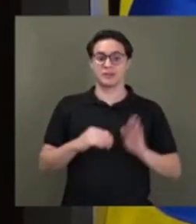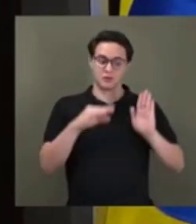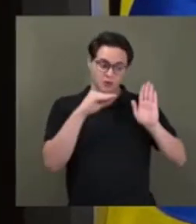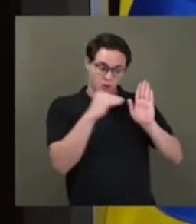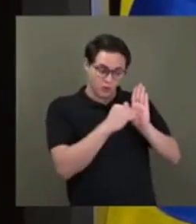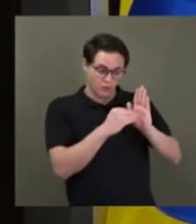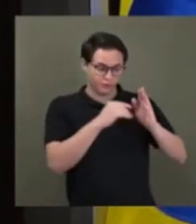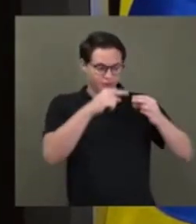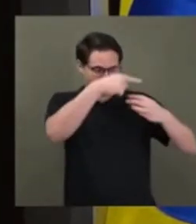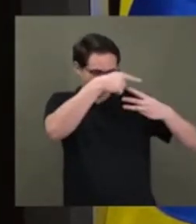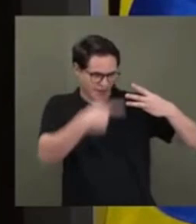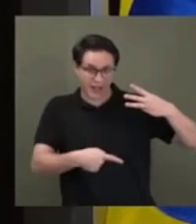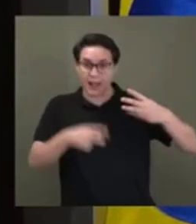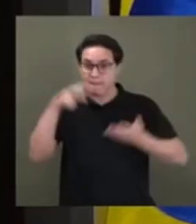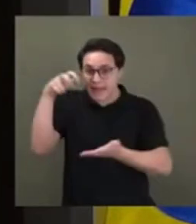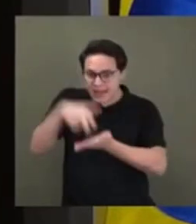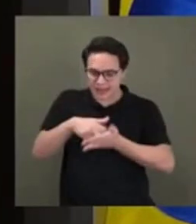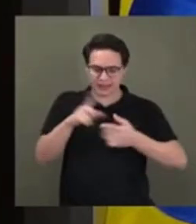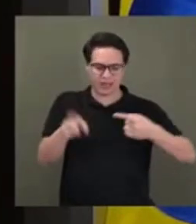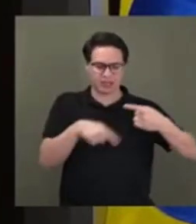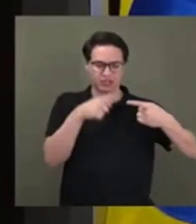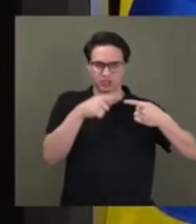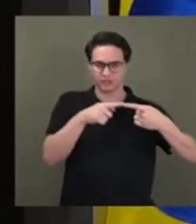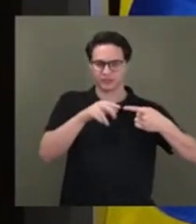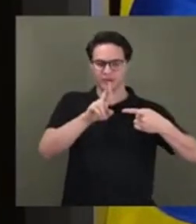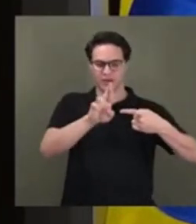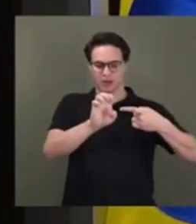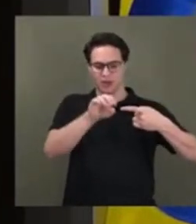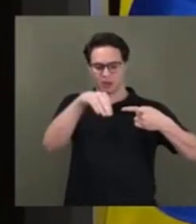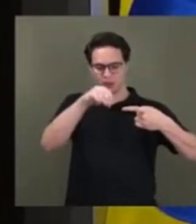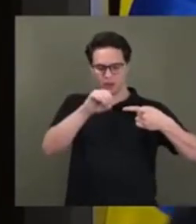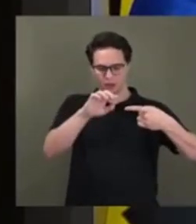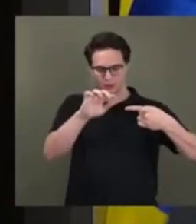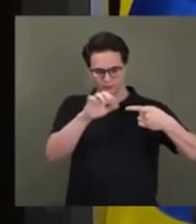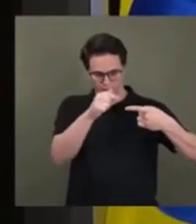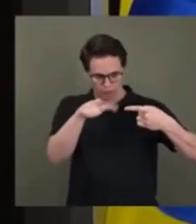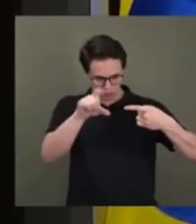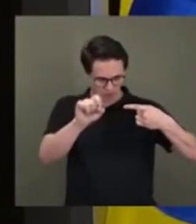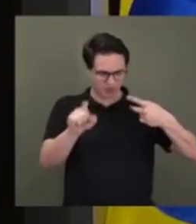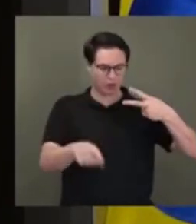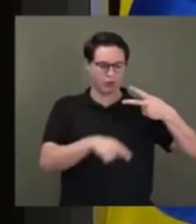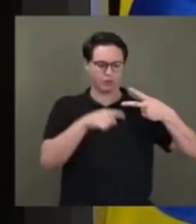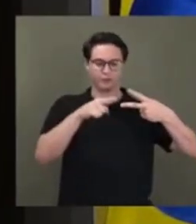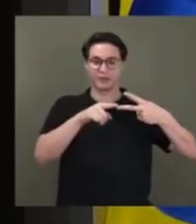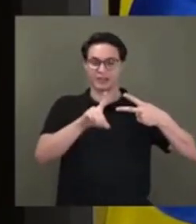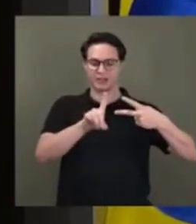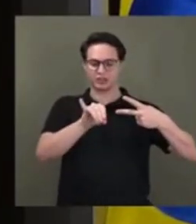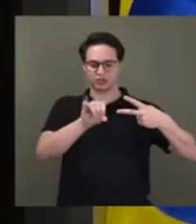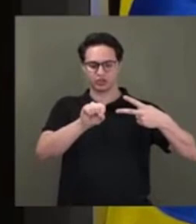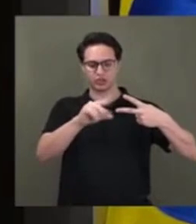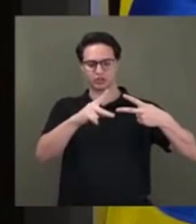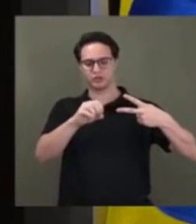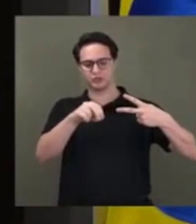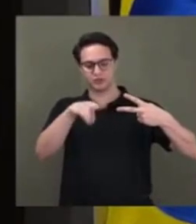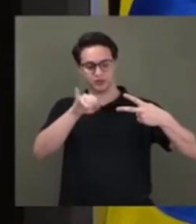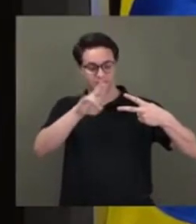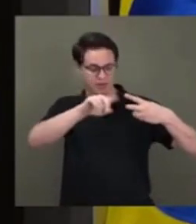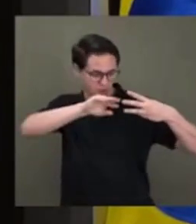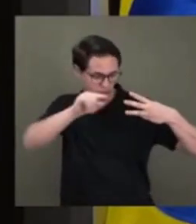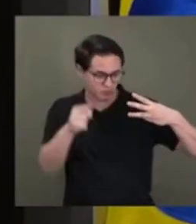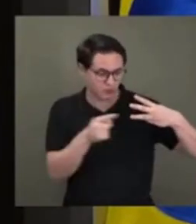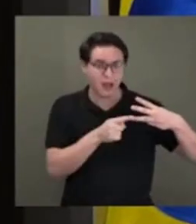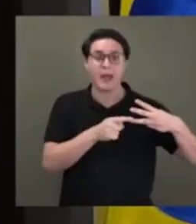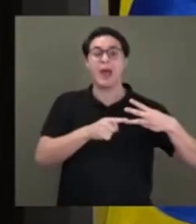sanção, passará a constar expressamente a proibição de aplicação de